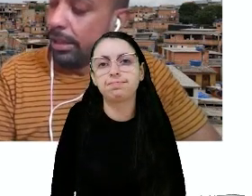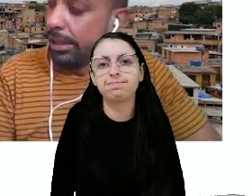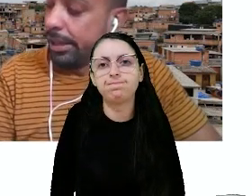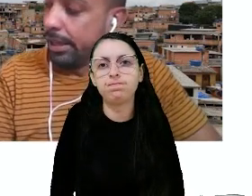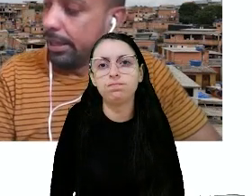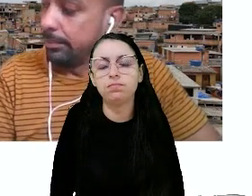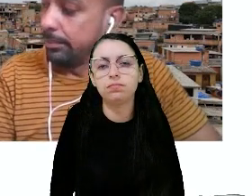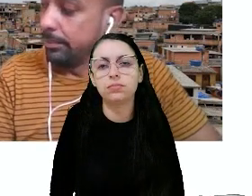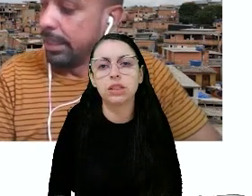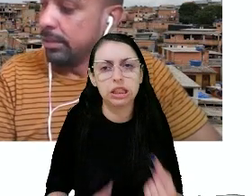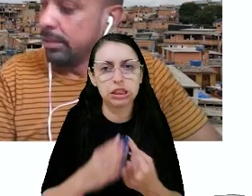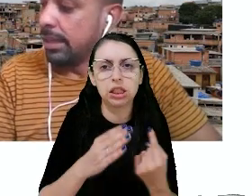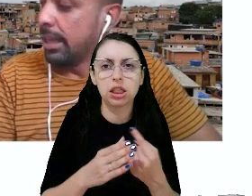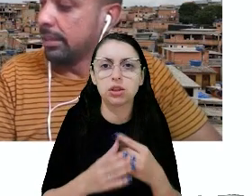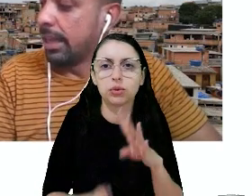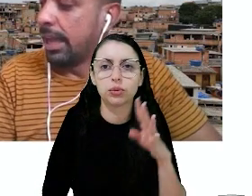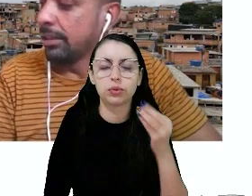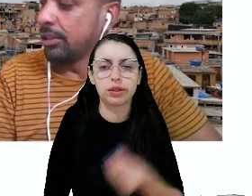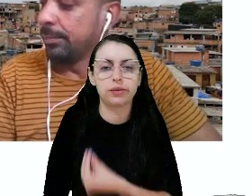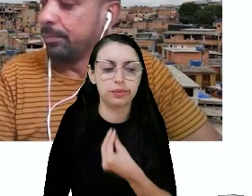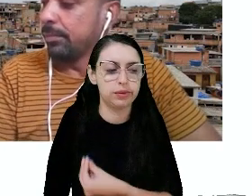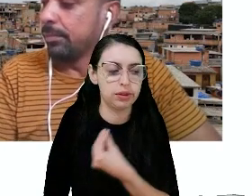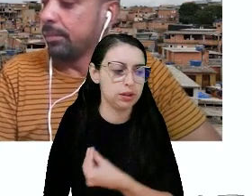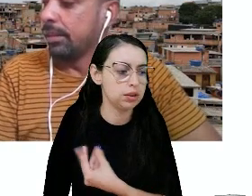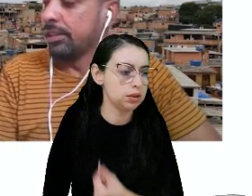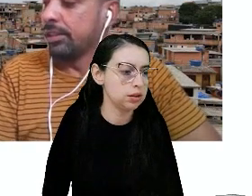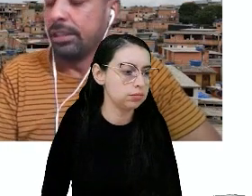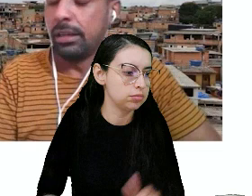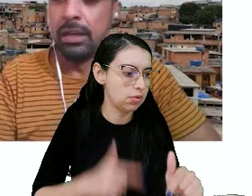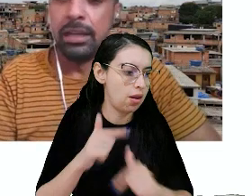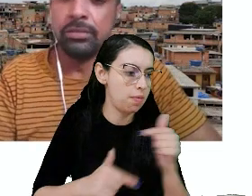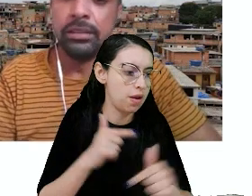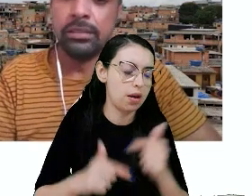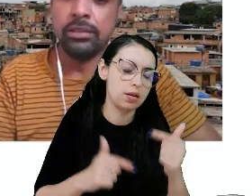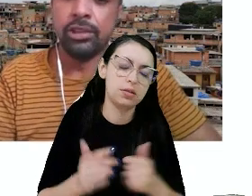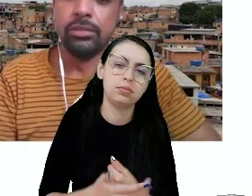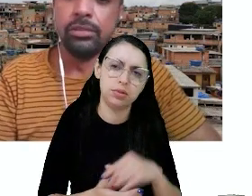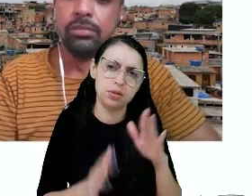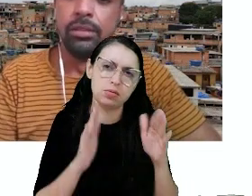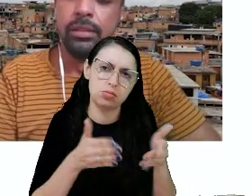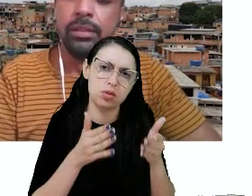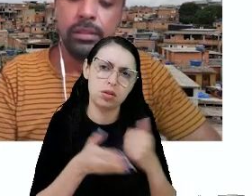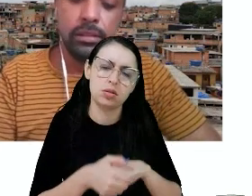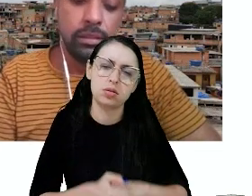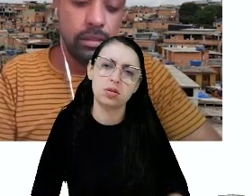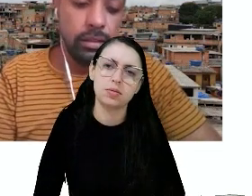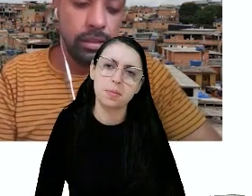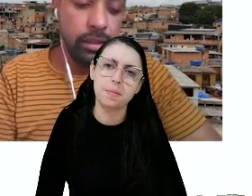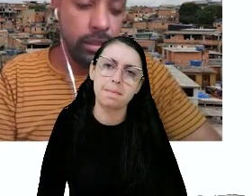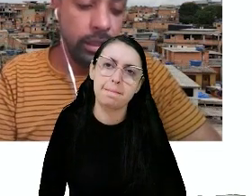Então, dentro dessa realidade, a gente tem trabalhado nesse sentido.